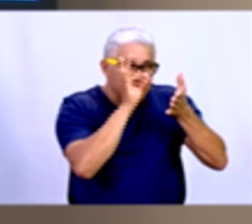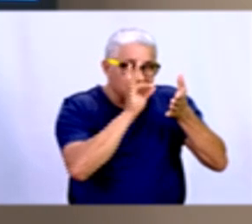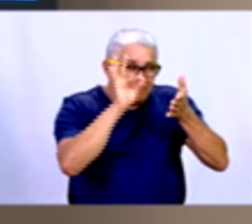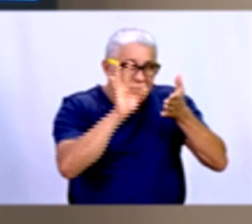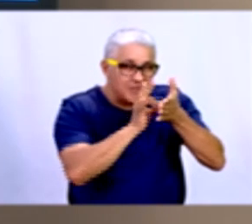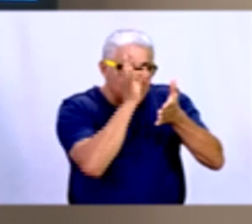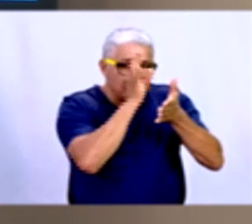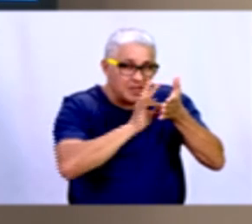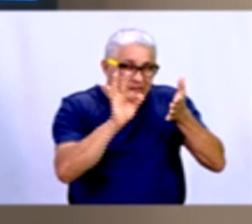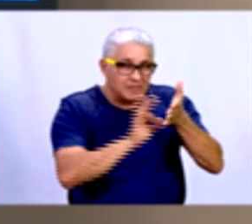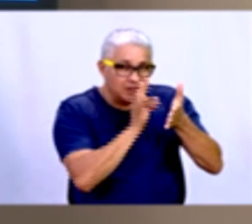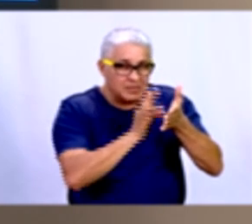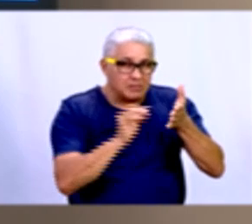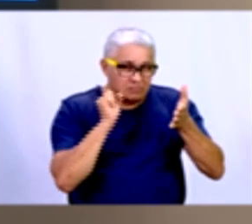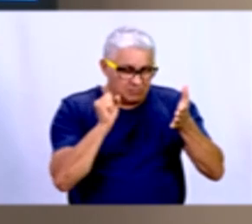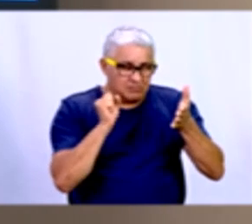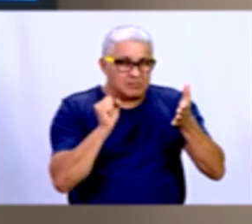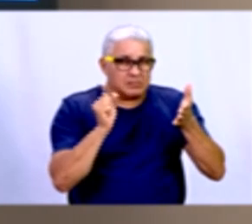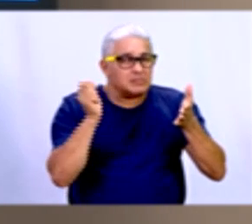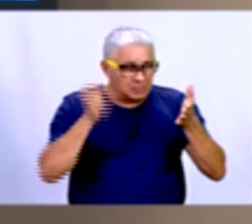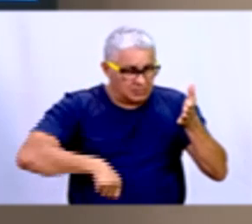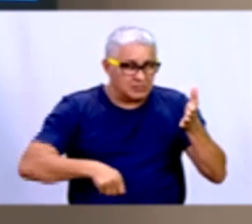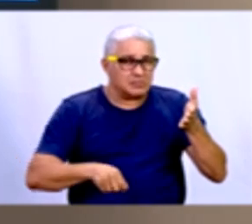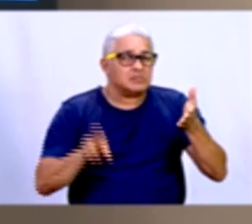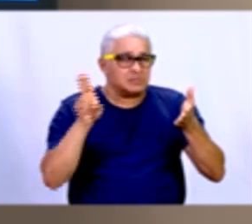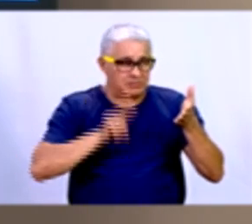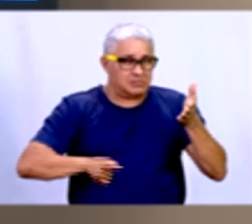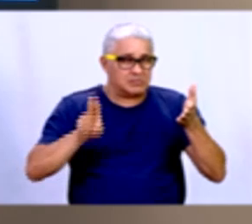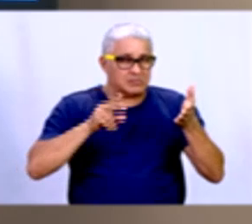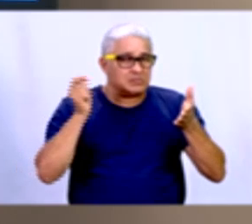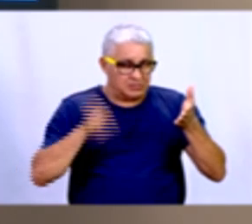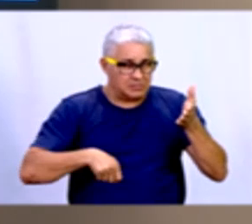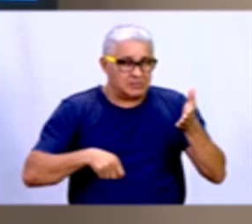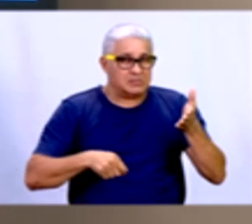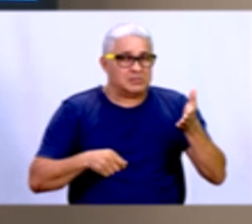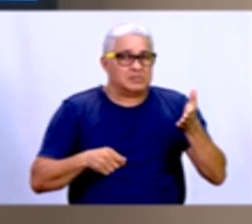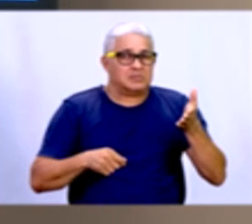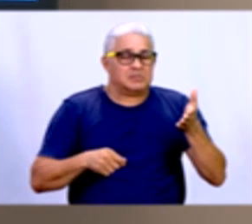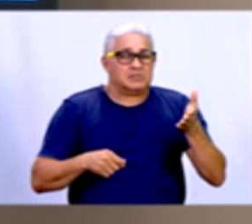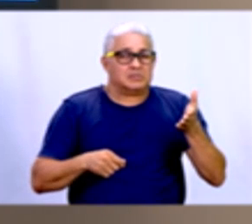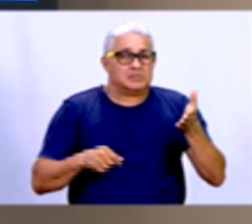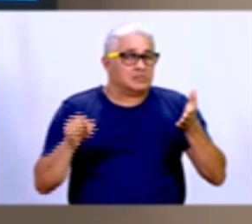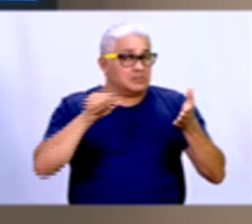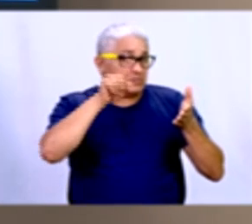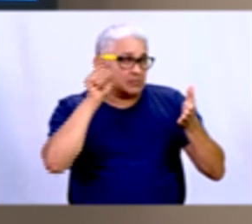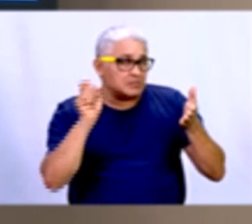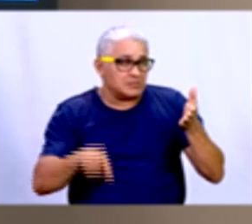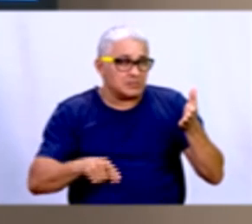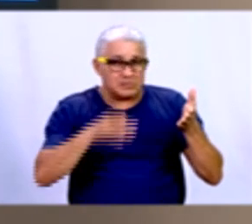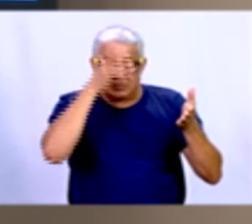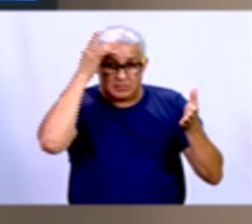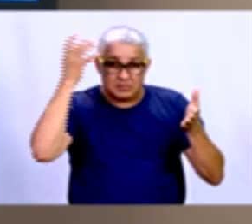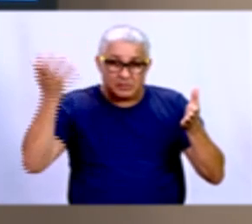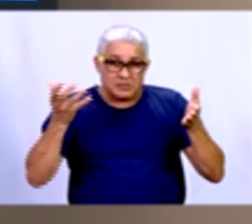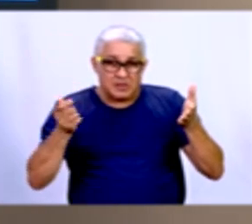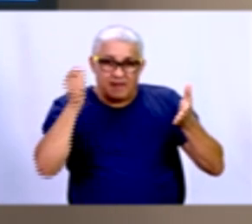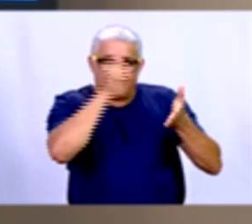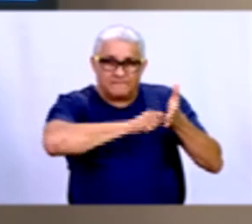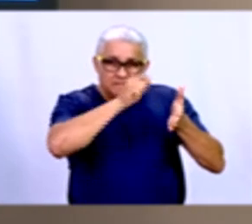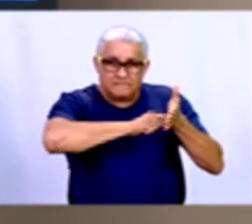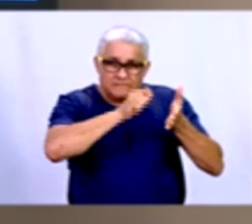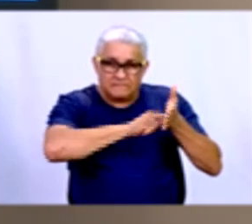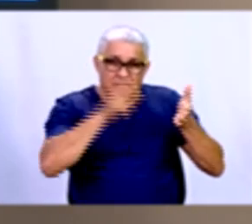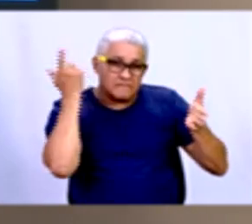touchscreen? Será que essa caneta vai funcionar adequadamente? Será que a pessoa, se ela quiser escrever, ela vai